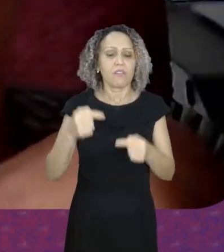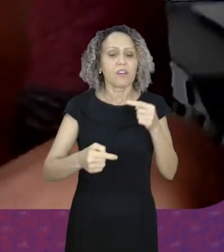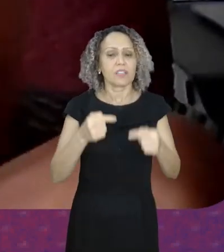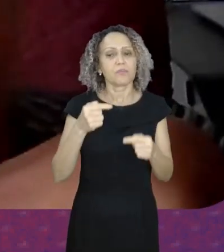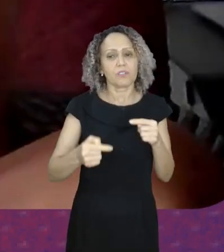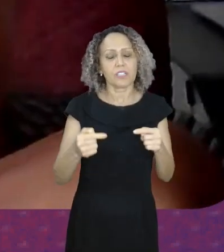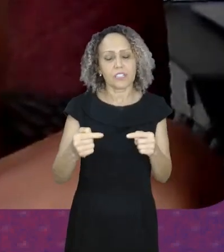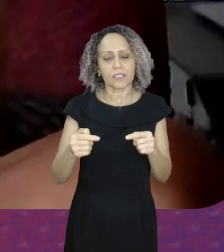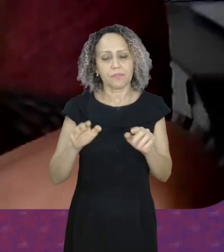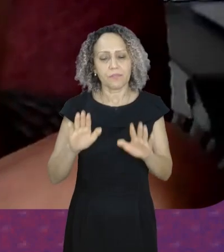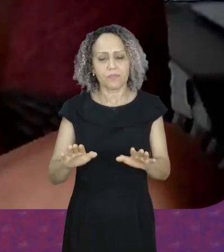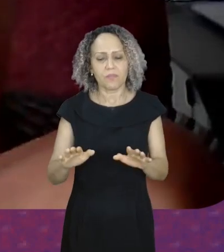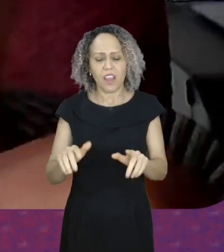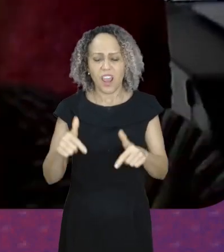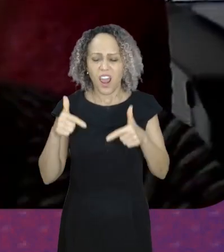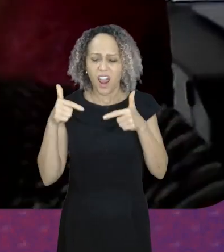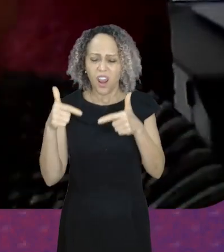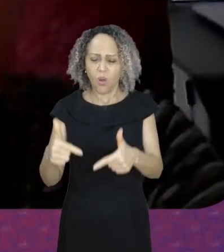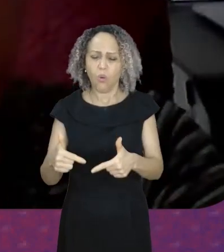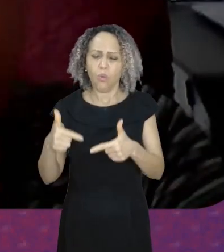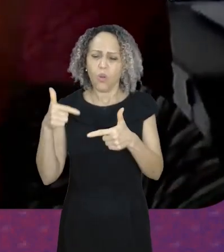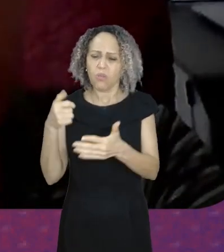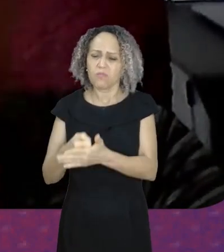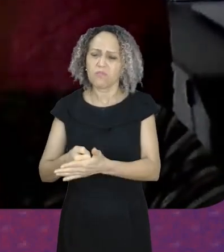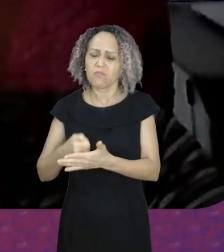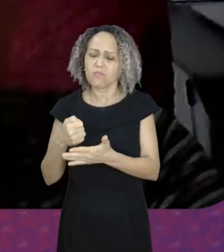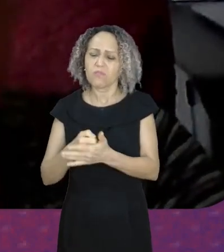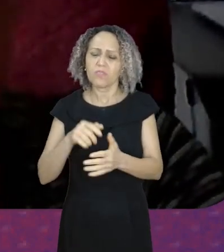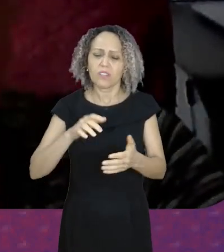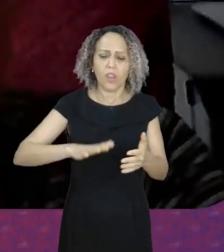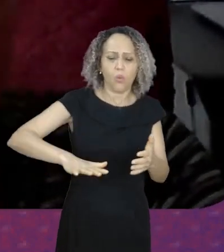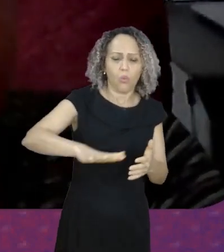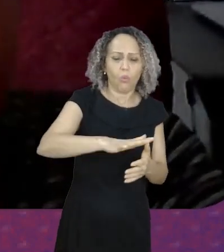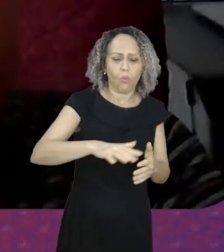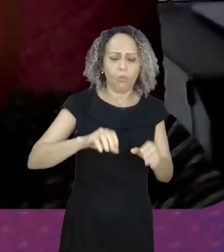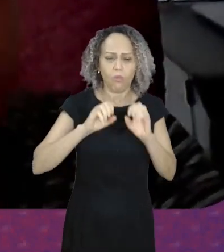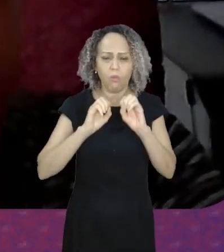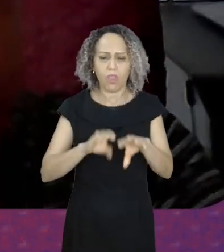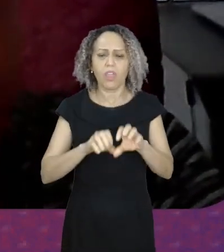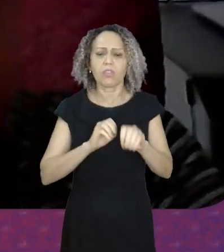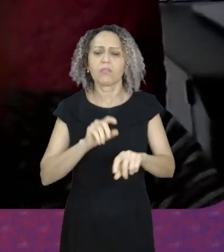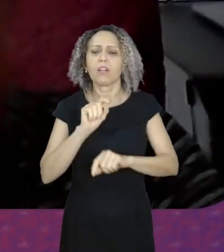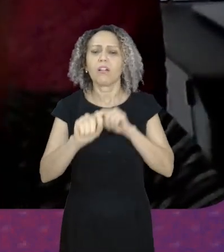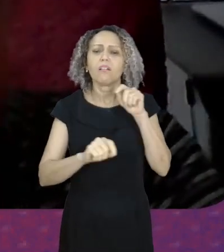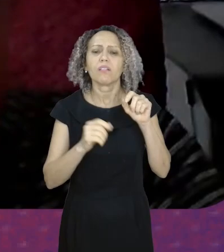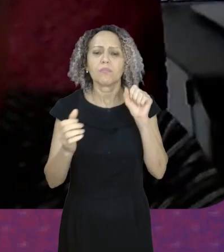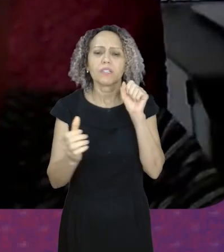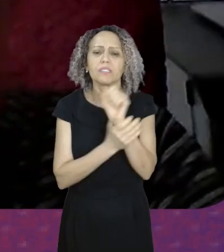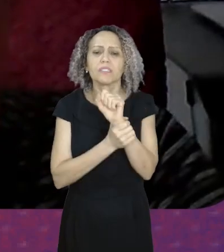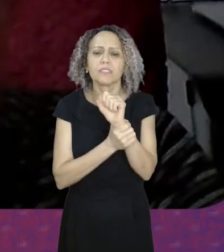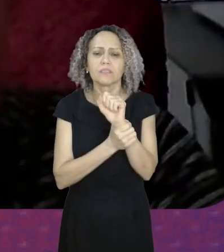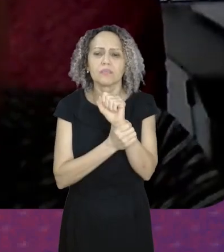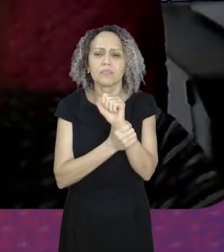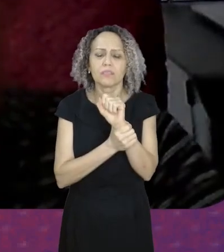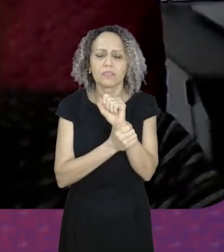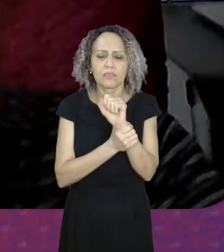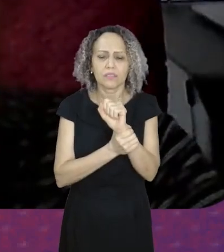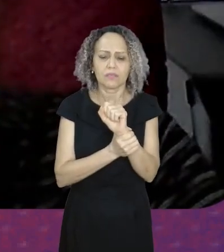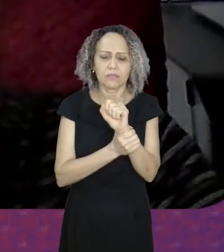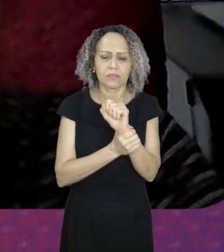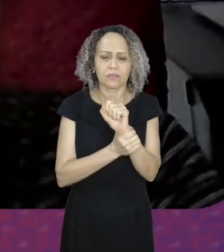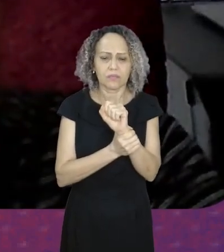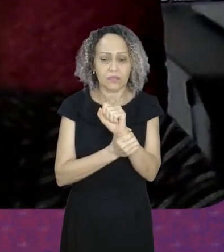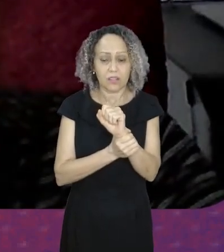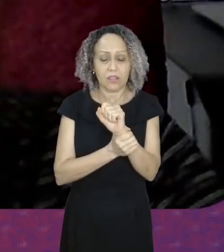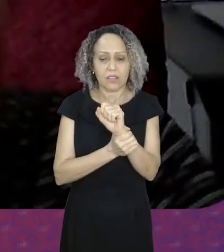A luta contínua no campo da educação é para a garantia do desenvolvimento